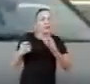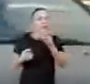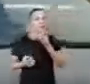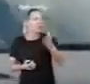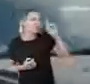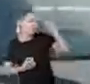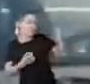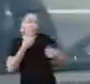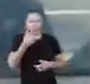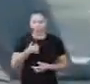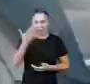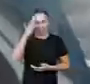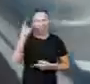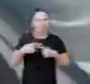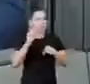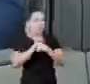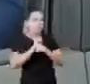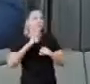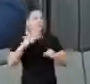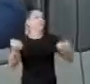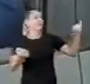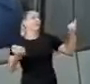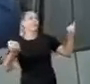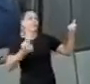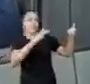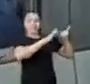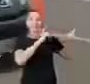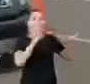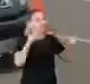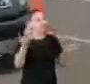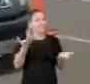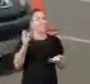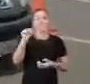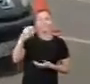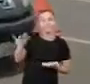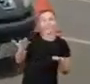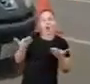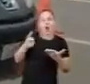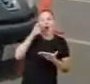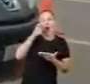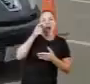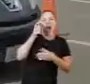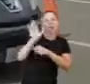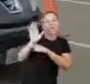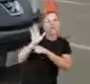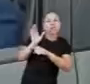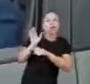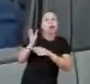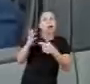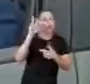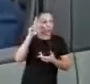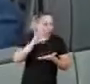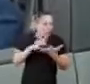Bom dia, tudo bem? O senhor sabe o motivo da abordagem? Estava no celular, né? Isso. Vou convidar o senhor para assistir um vídeo baseado em história